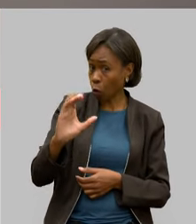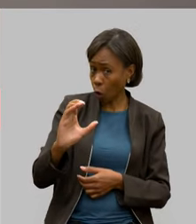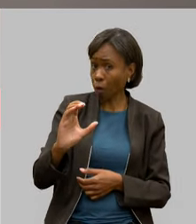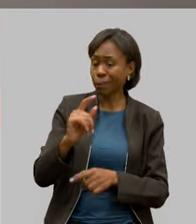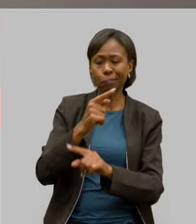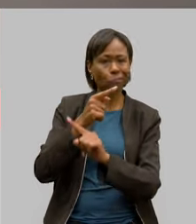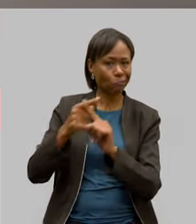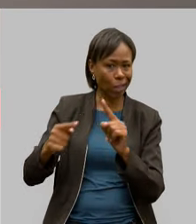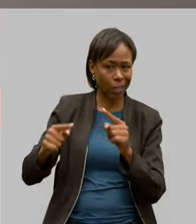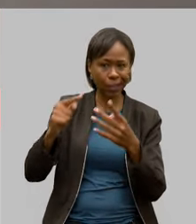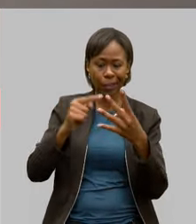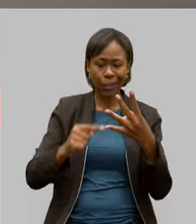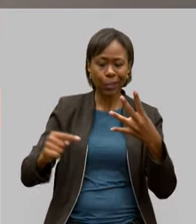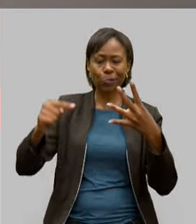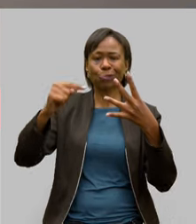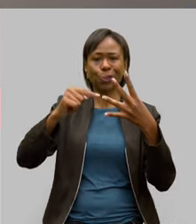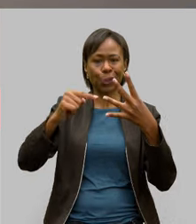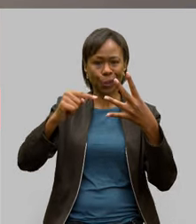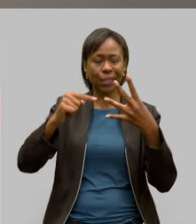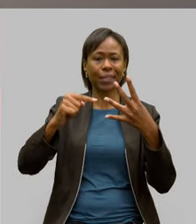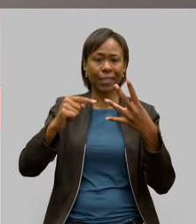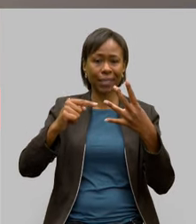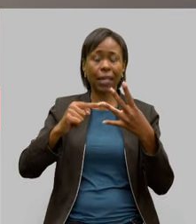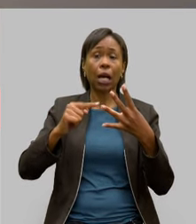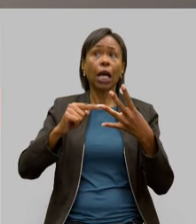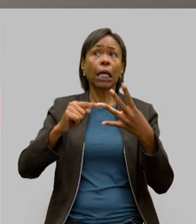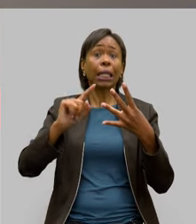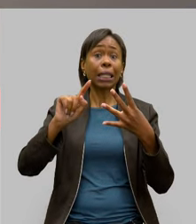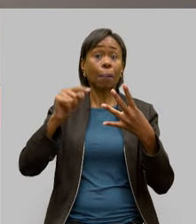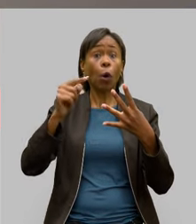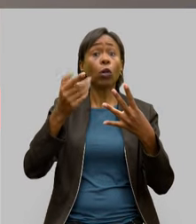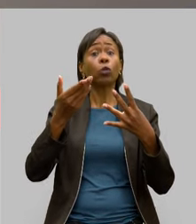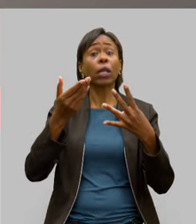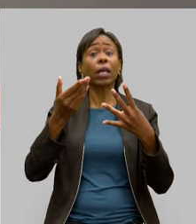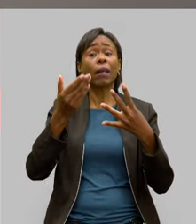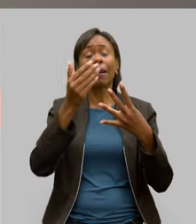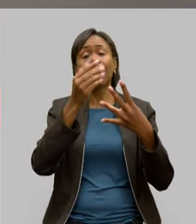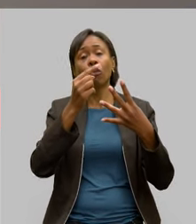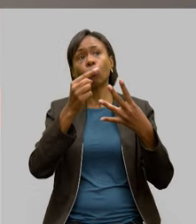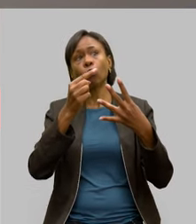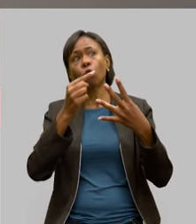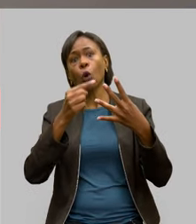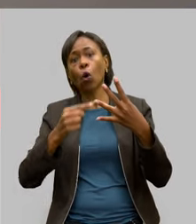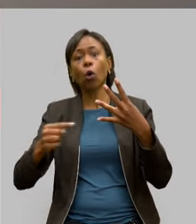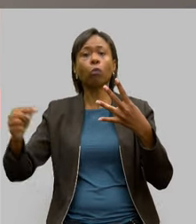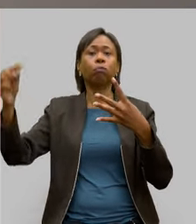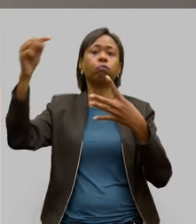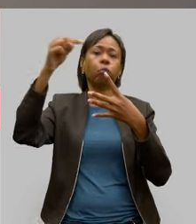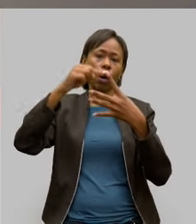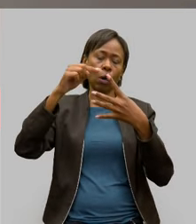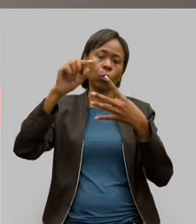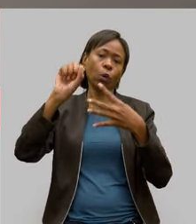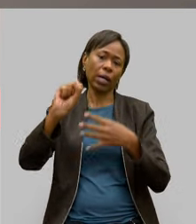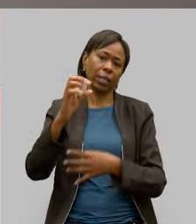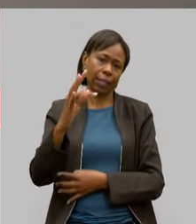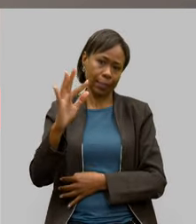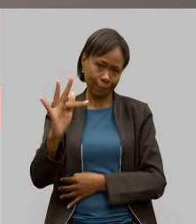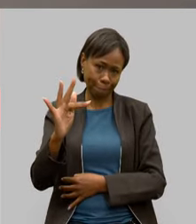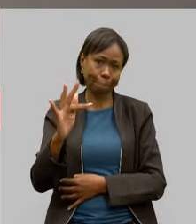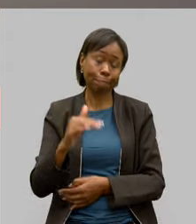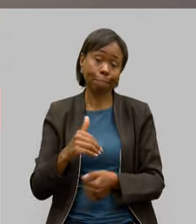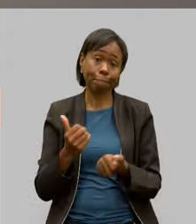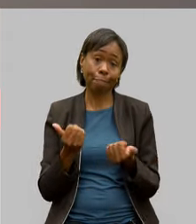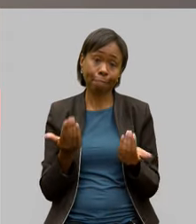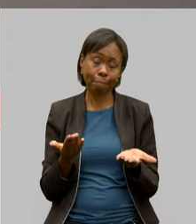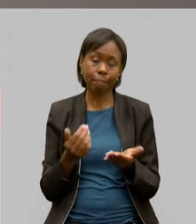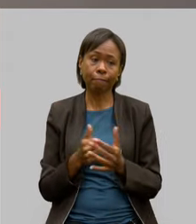em Segunda instância e chegaram a Instância eh eh do do do Superior Tribunal de Justiça enfim eh Bom eu